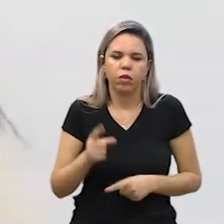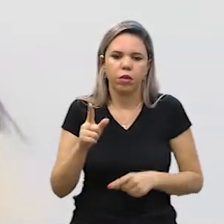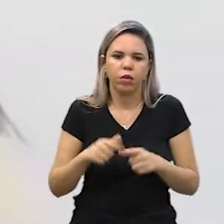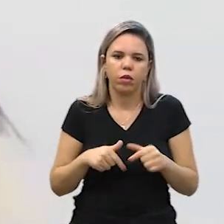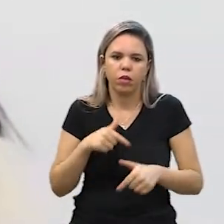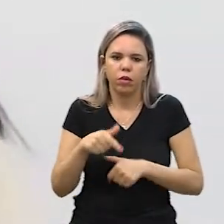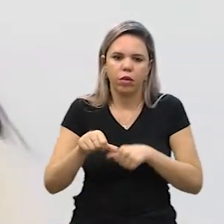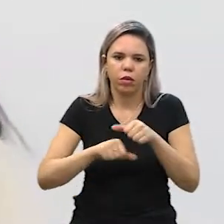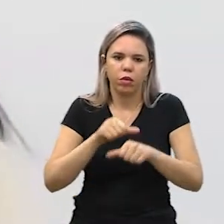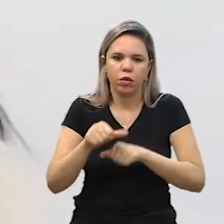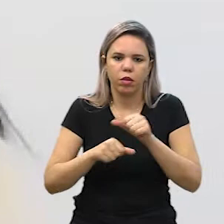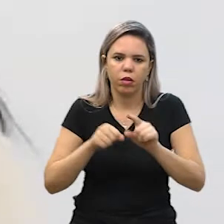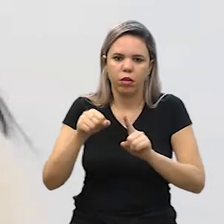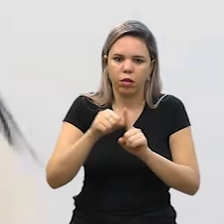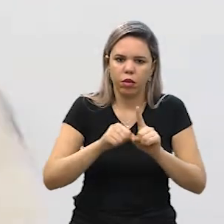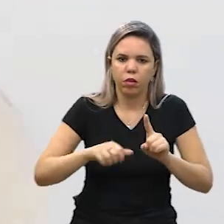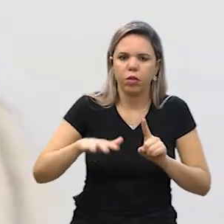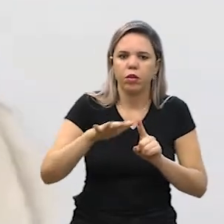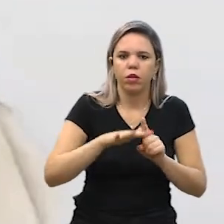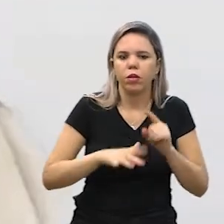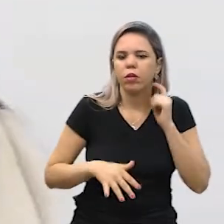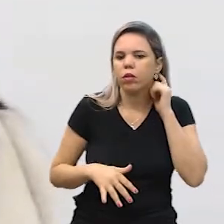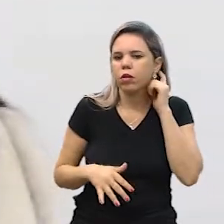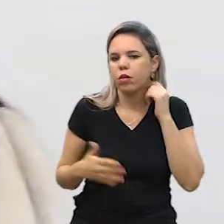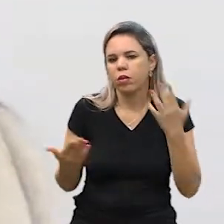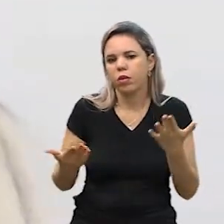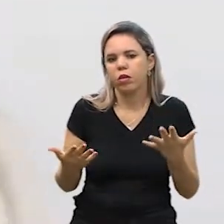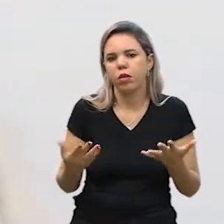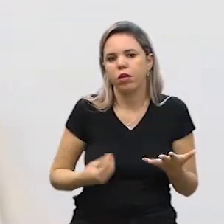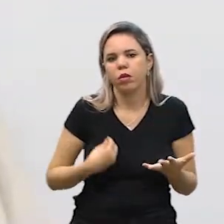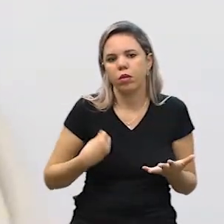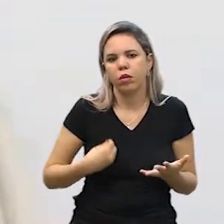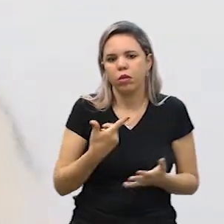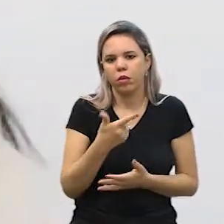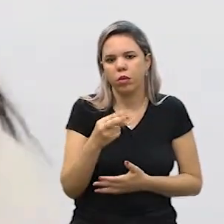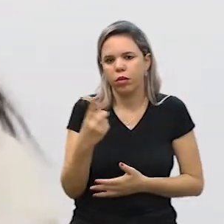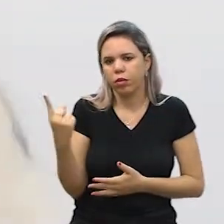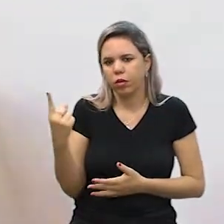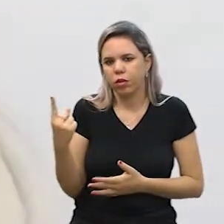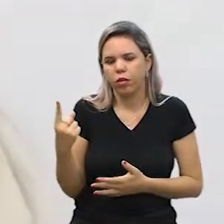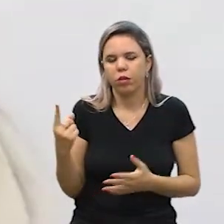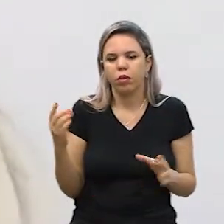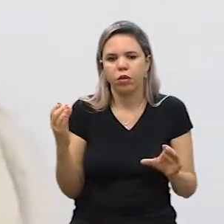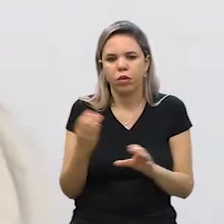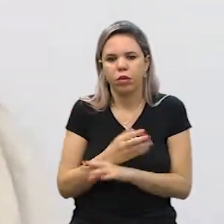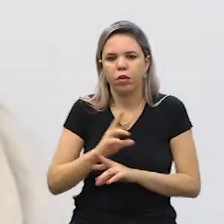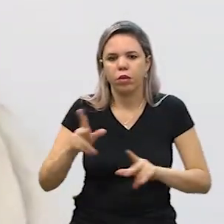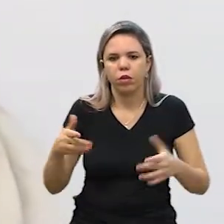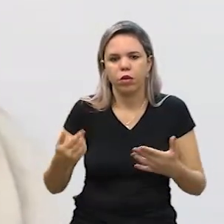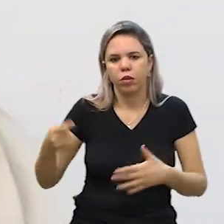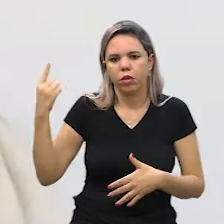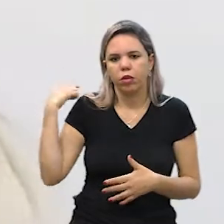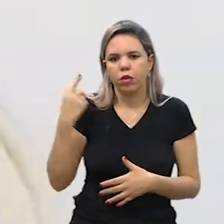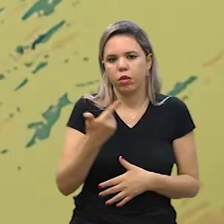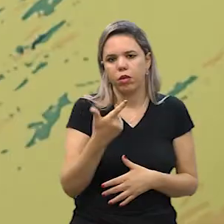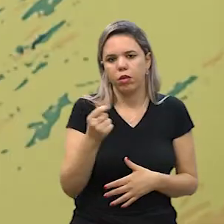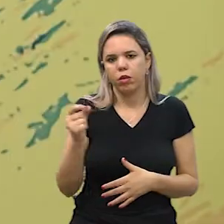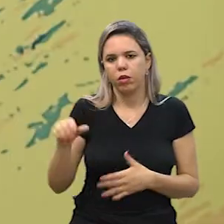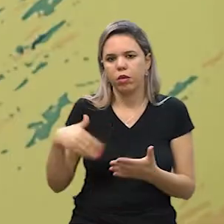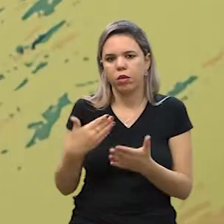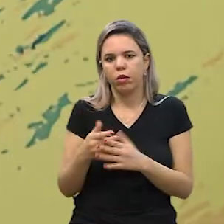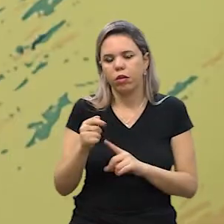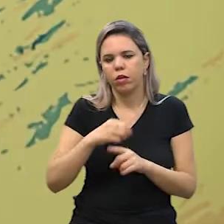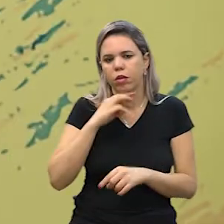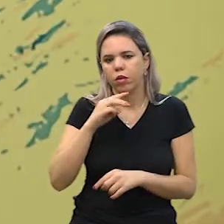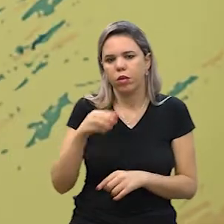ferramenta de transformação social, né? Hoje, o nosso universo, em 2021, ele é completamente diferente de 2020 até